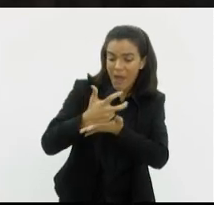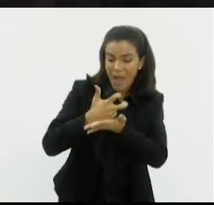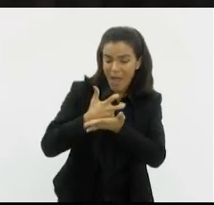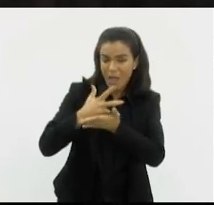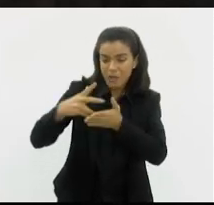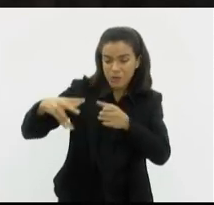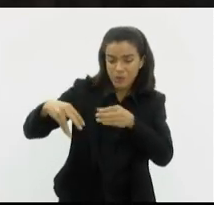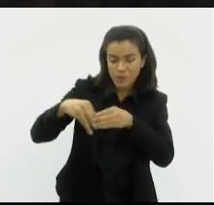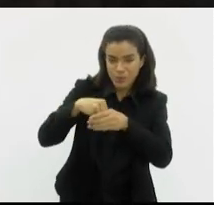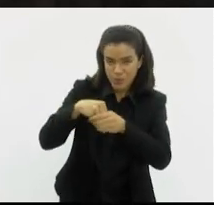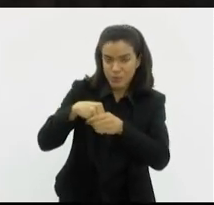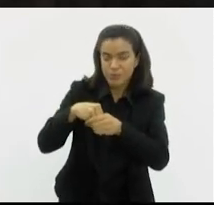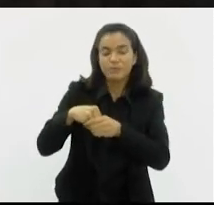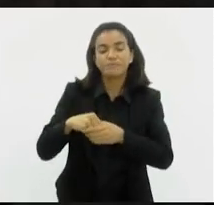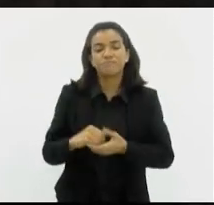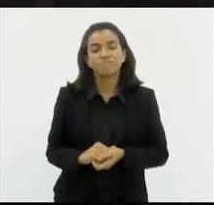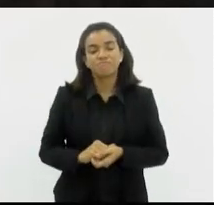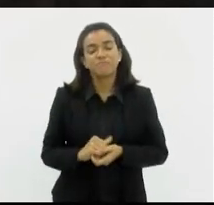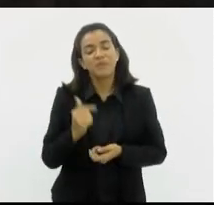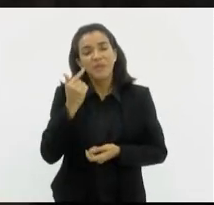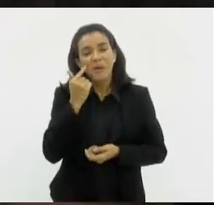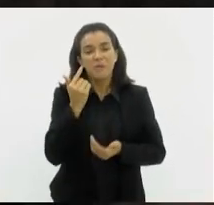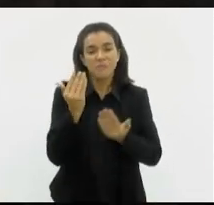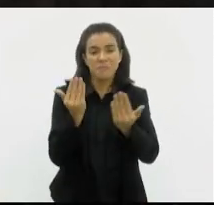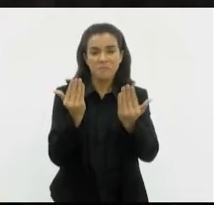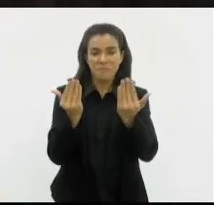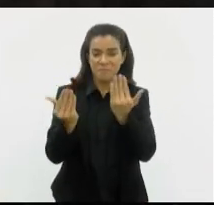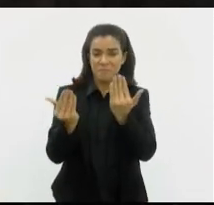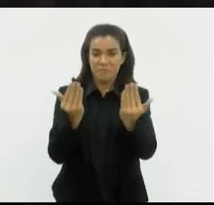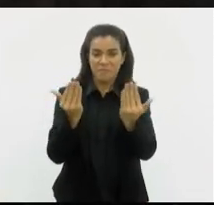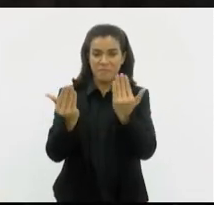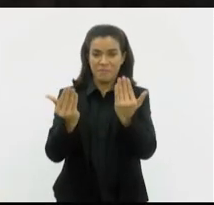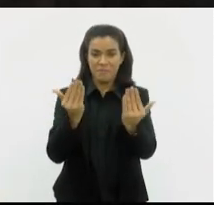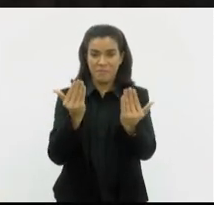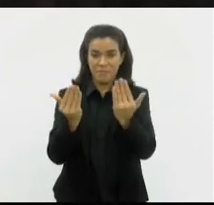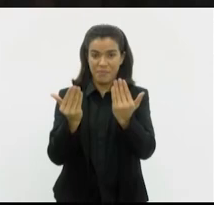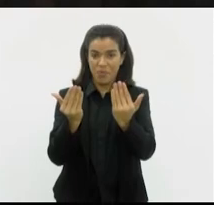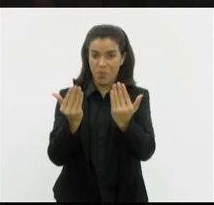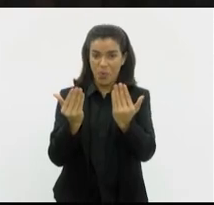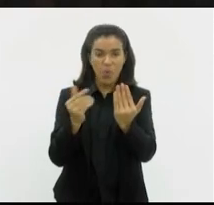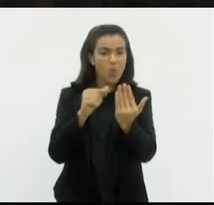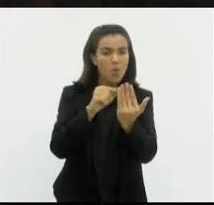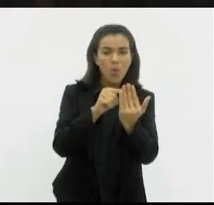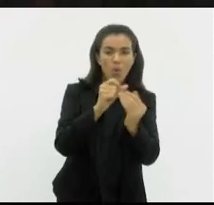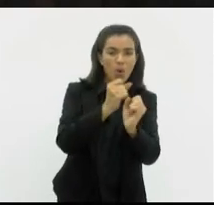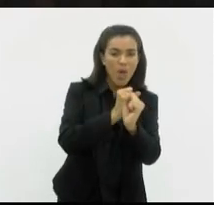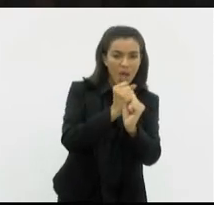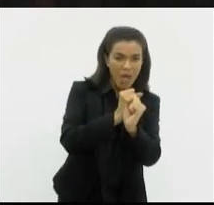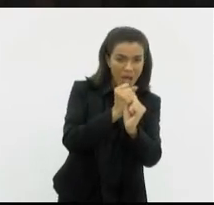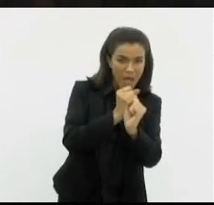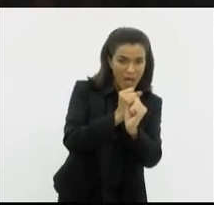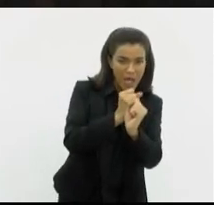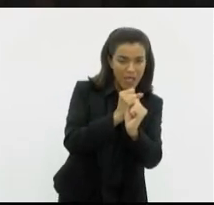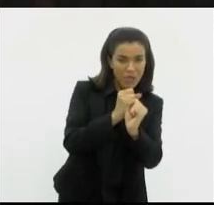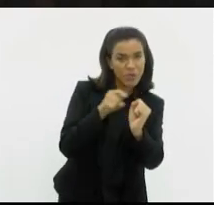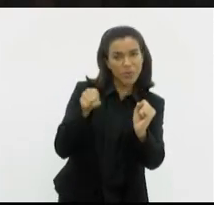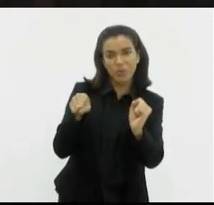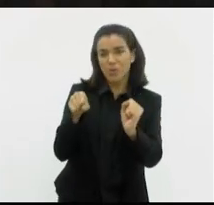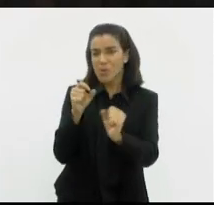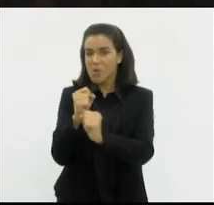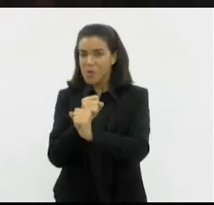junto. Então, para a gente medir se um ano está se comportando melhor do que o